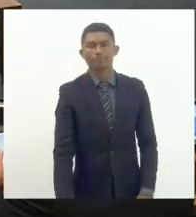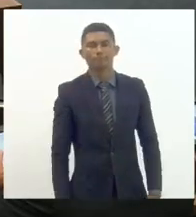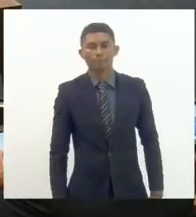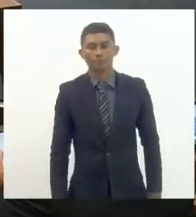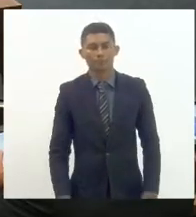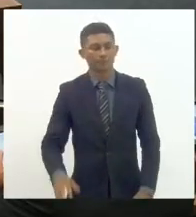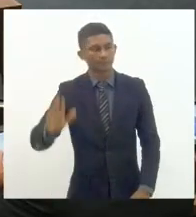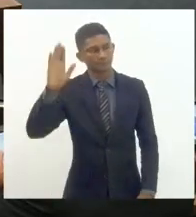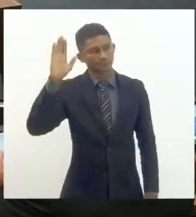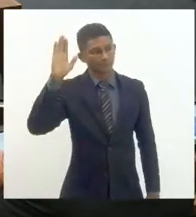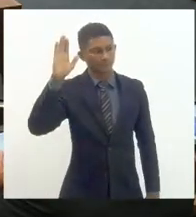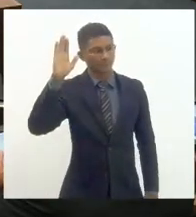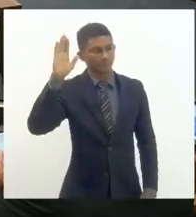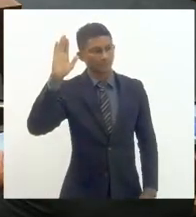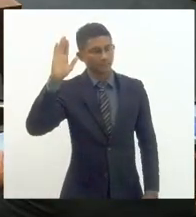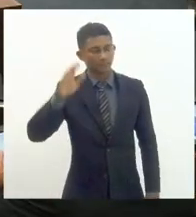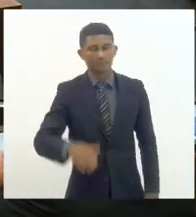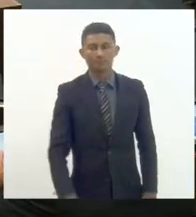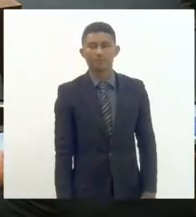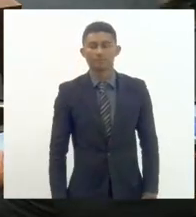Questão de ordem, senhor presidente.